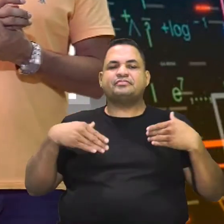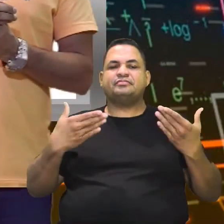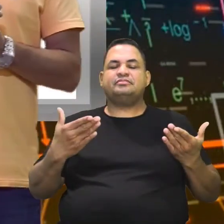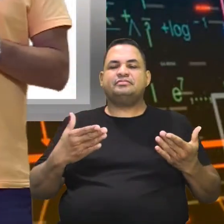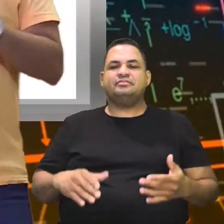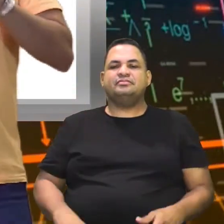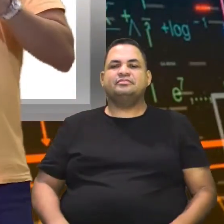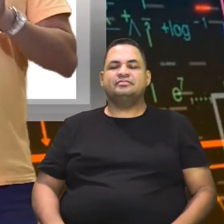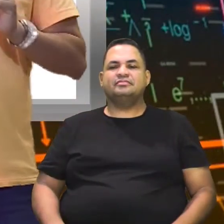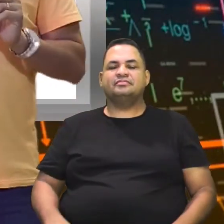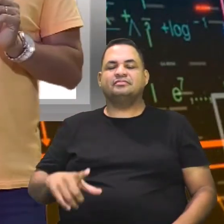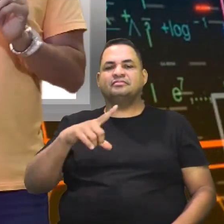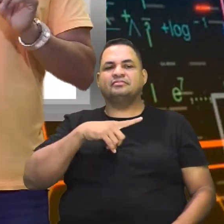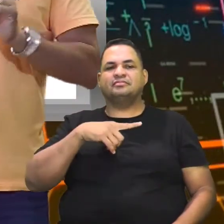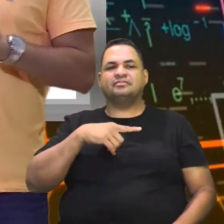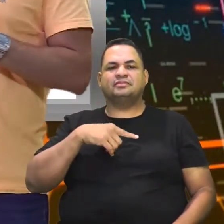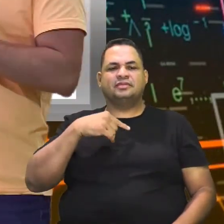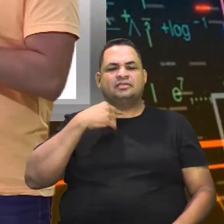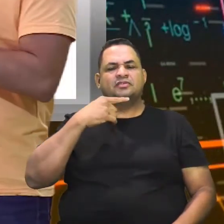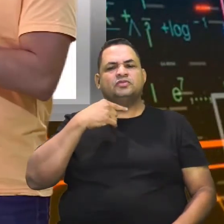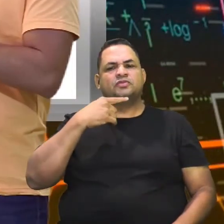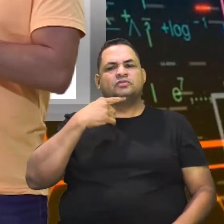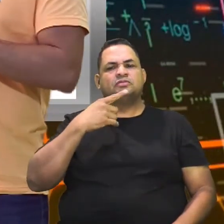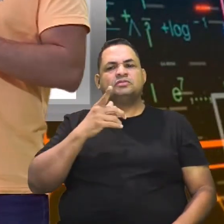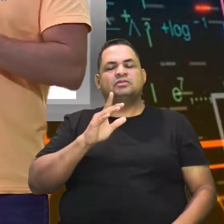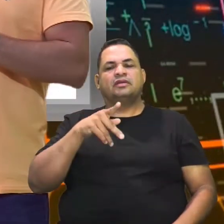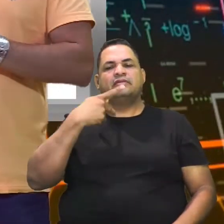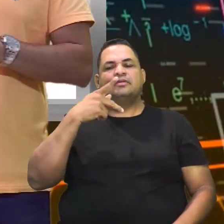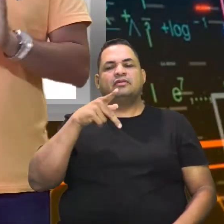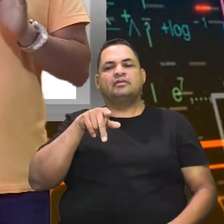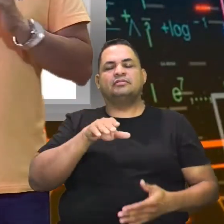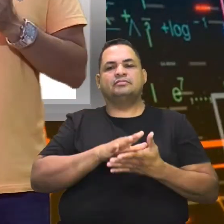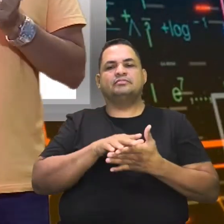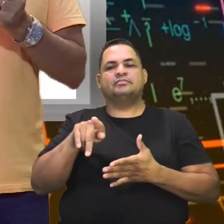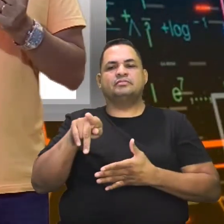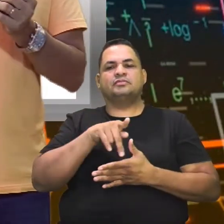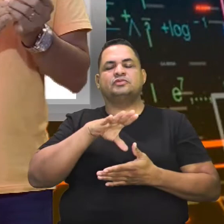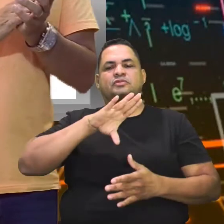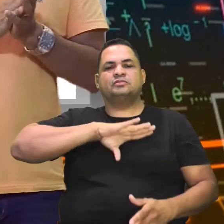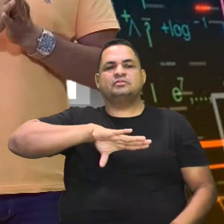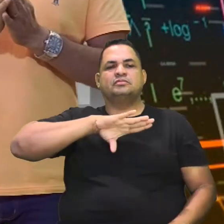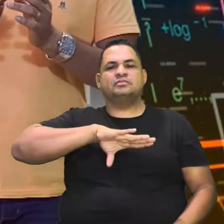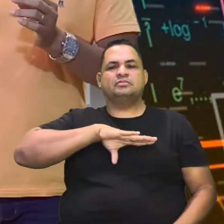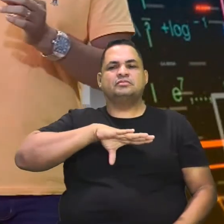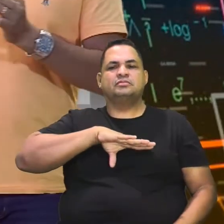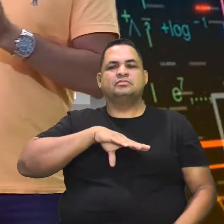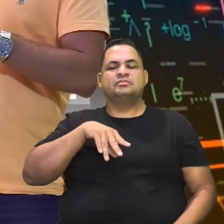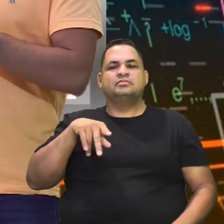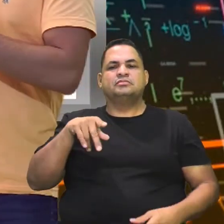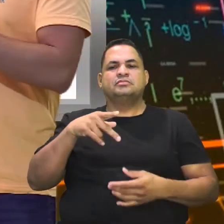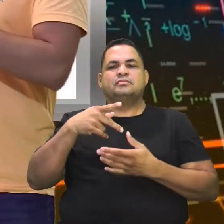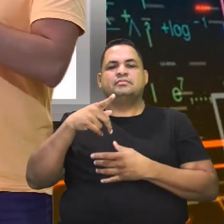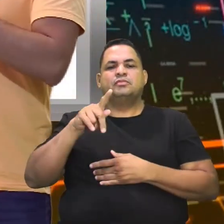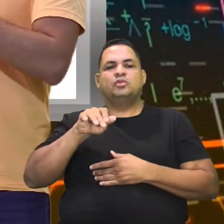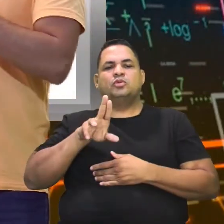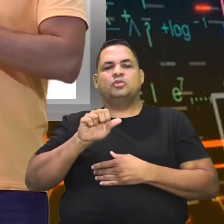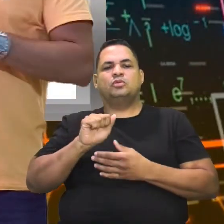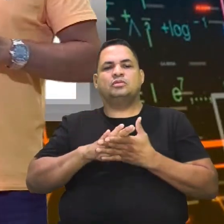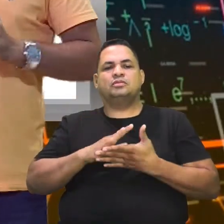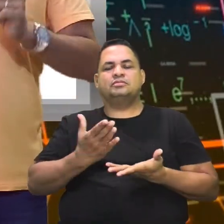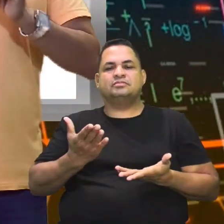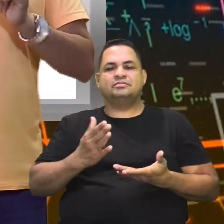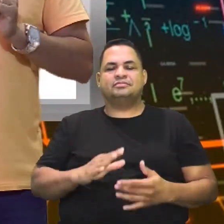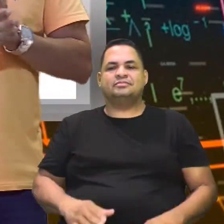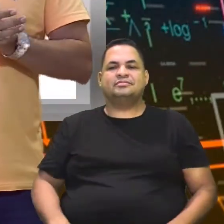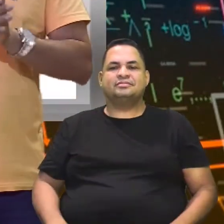Agora eu tenho uma dúvida. Eu vou até conversar com a professora de português, com a Pura e com a... Fugiu o nome da... Amadinha, a